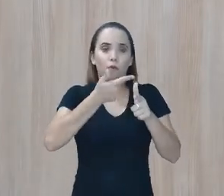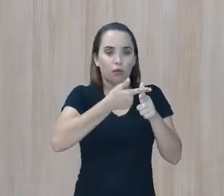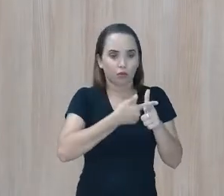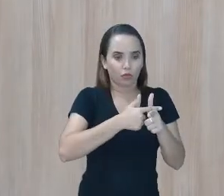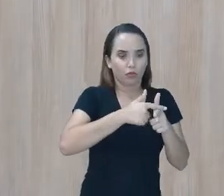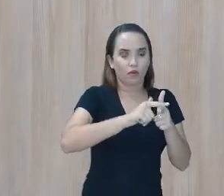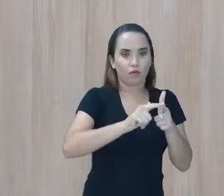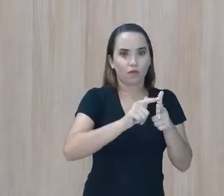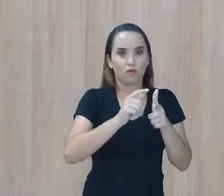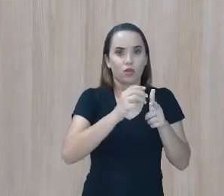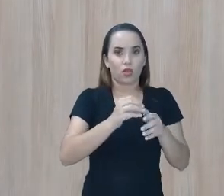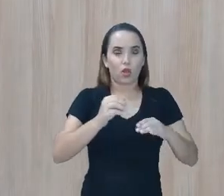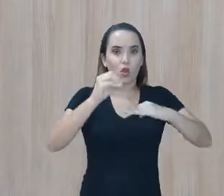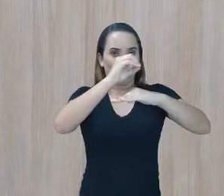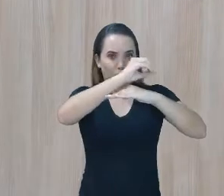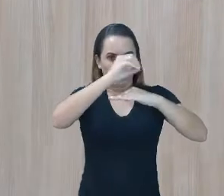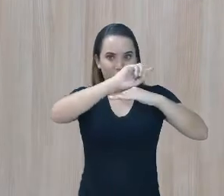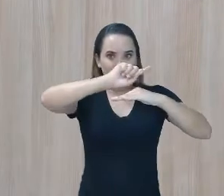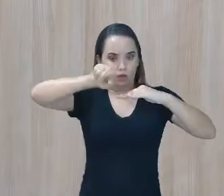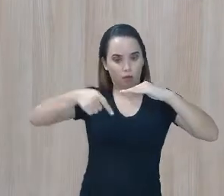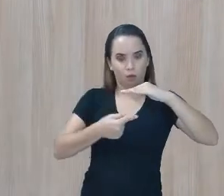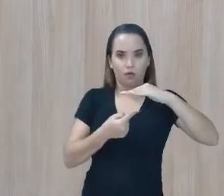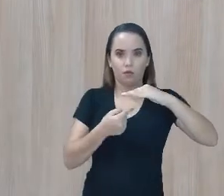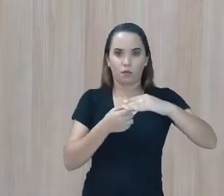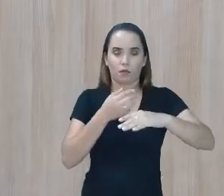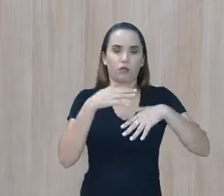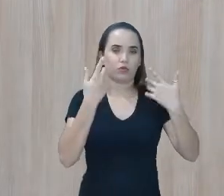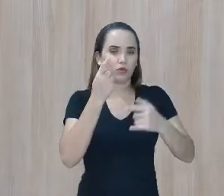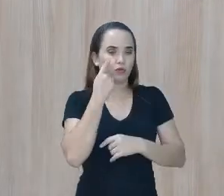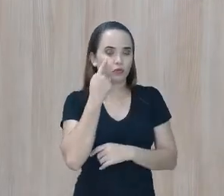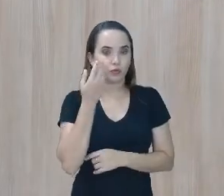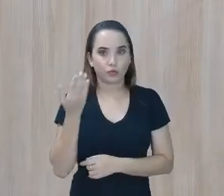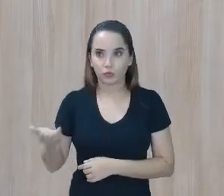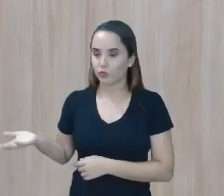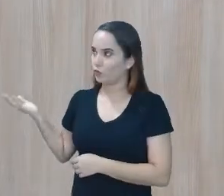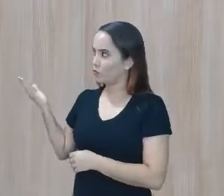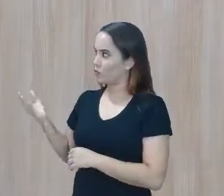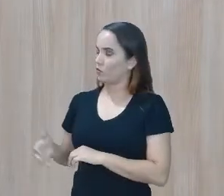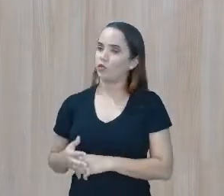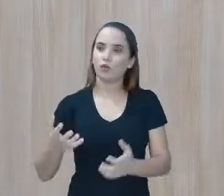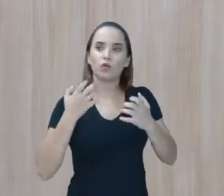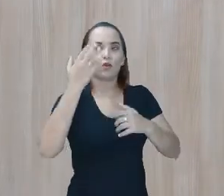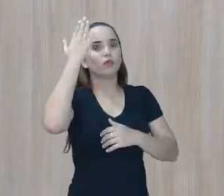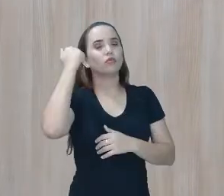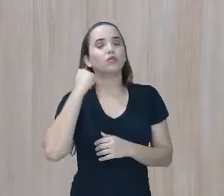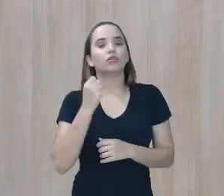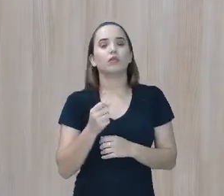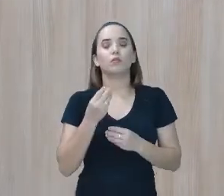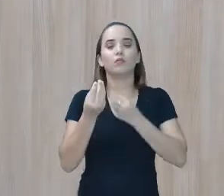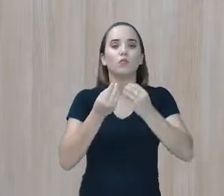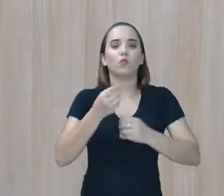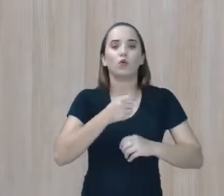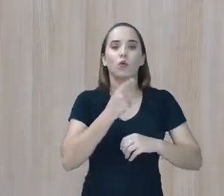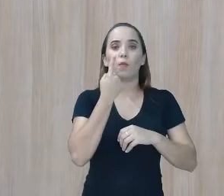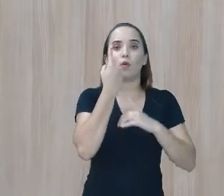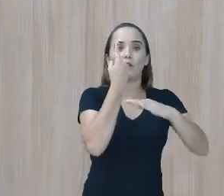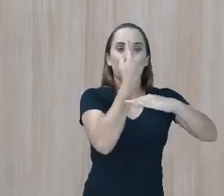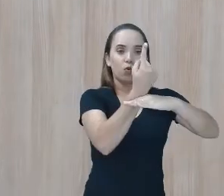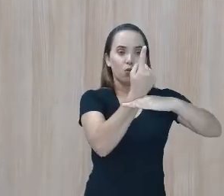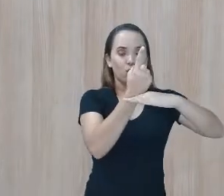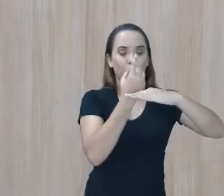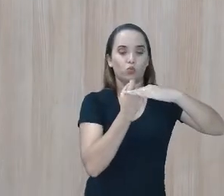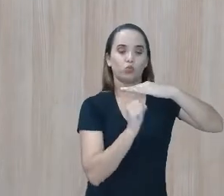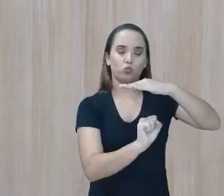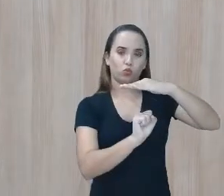cima pelo número de baixo. Veja aqui, eu quero ver quanto é que é 1 sobre 8 numa forma decimal. Então,